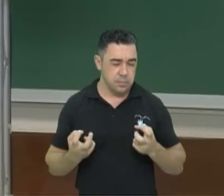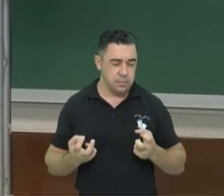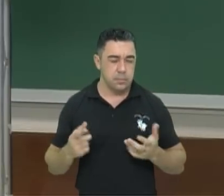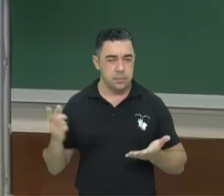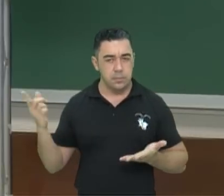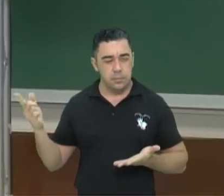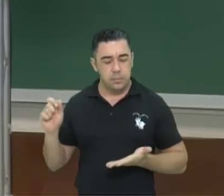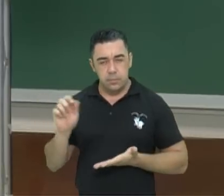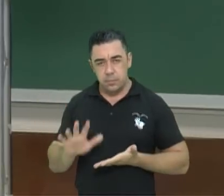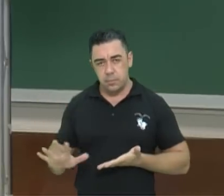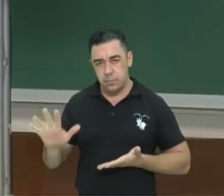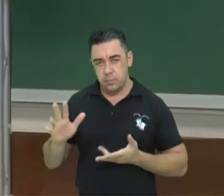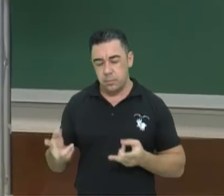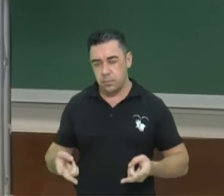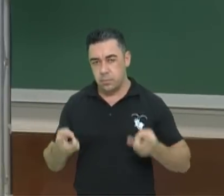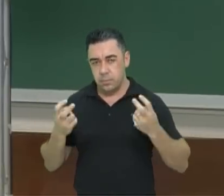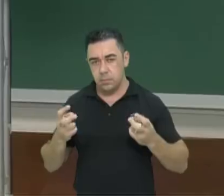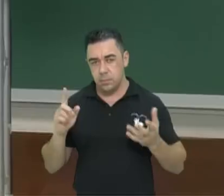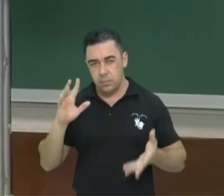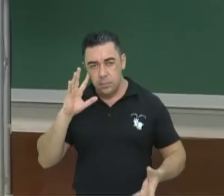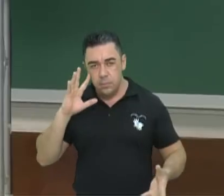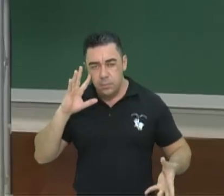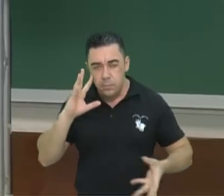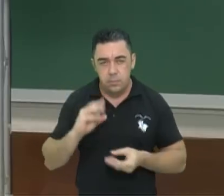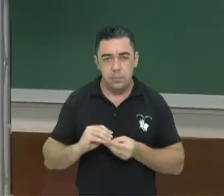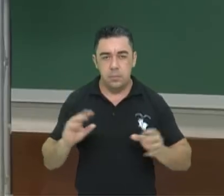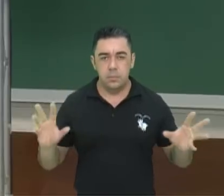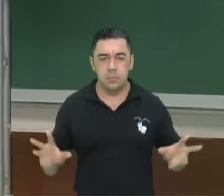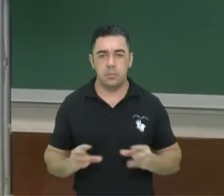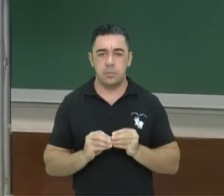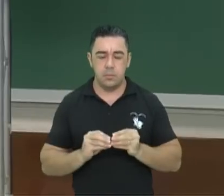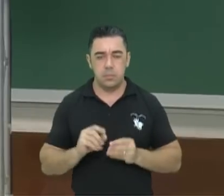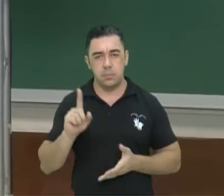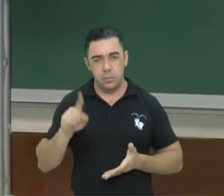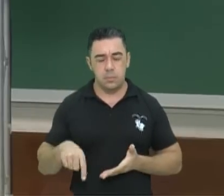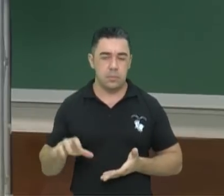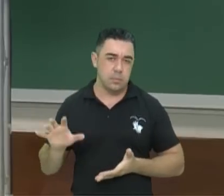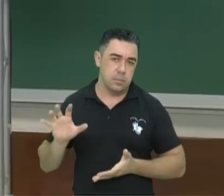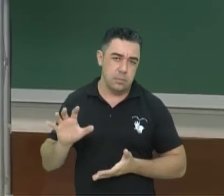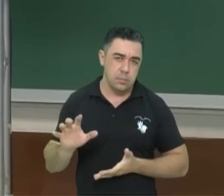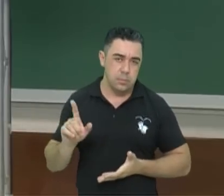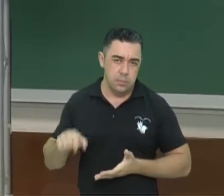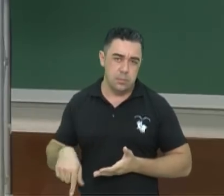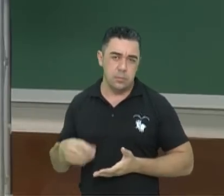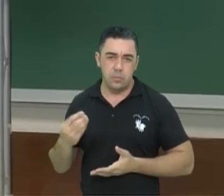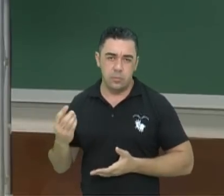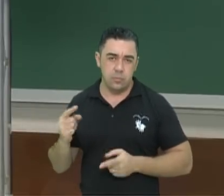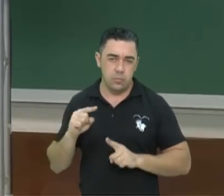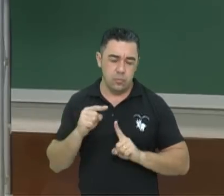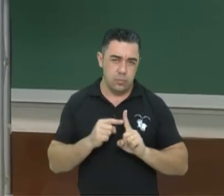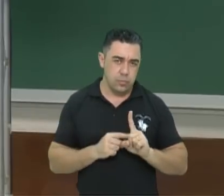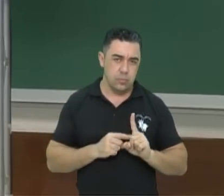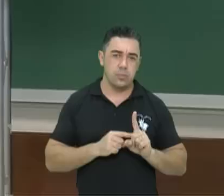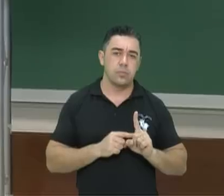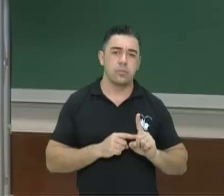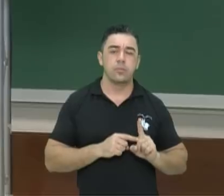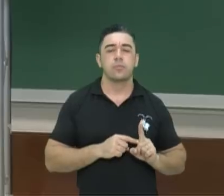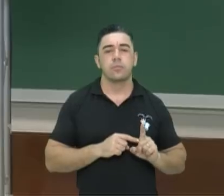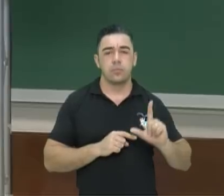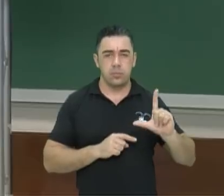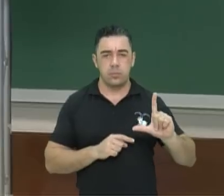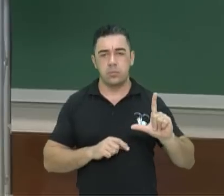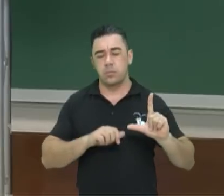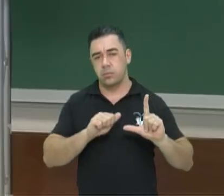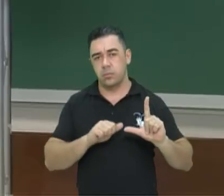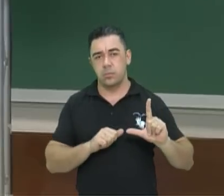aqui fica, né, como uma revisão sobre esses casos de ângulo, ângulo, lado,